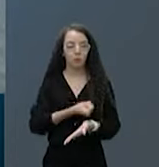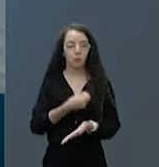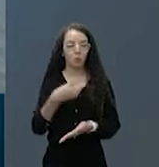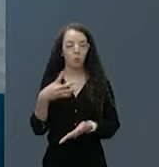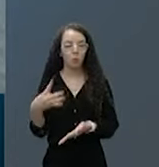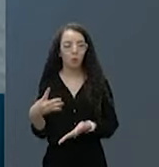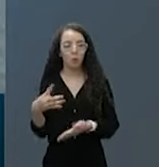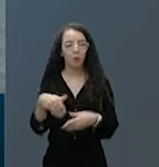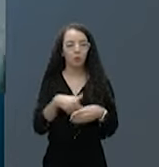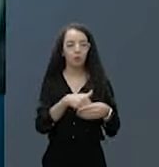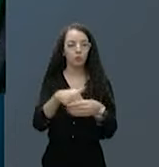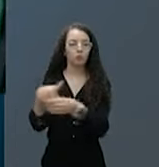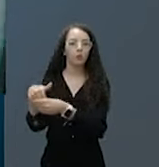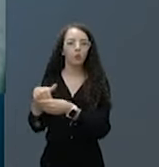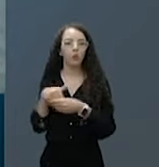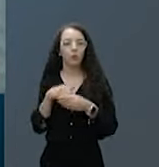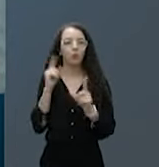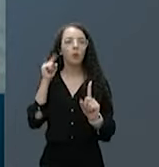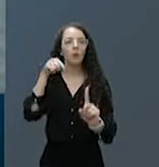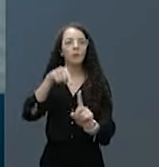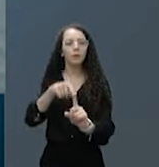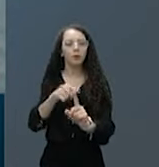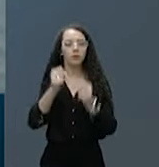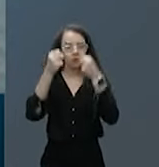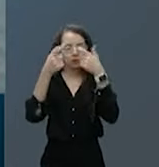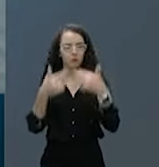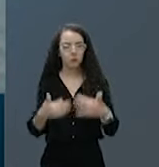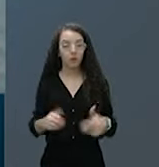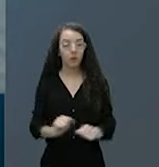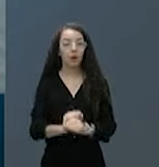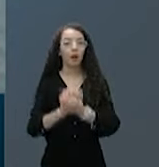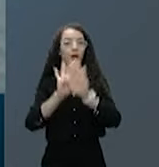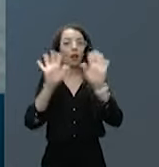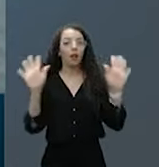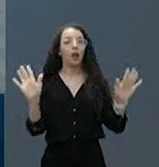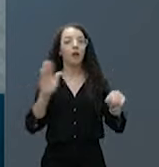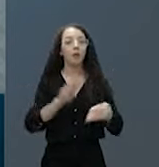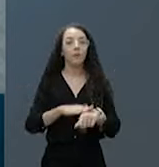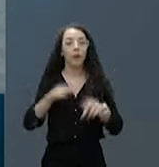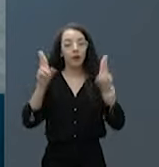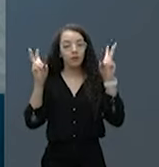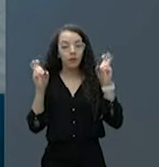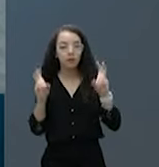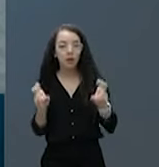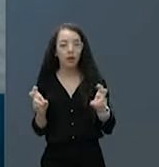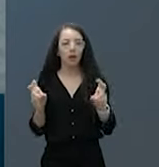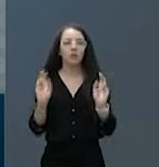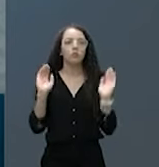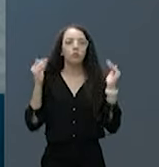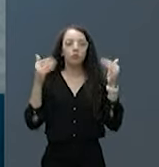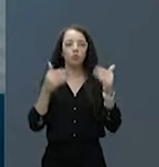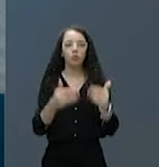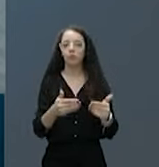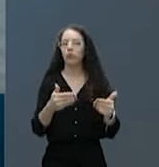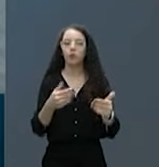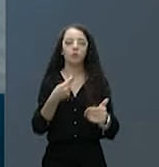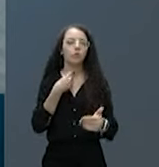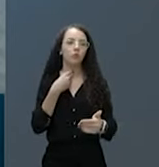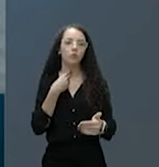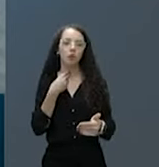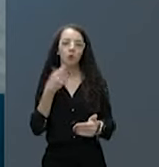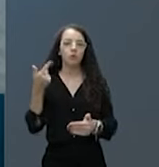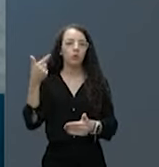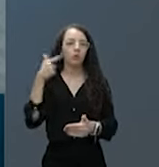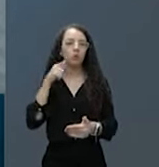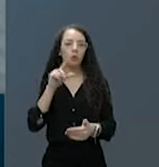mais claro, foi o de evidenciar a razão pela qual a tese em questão não se revela capaz de interferir na solução do caso dos